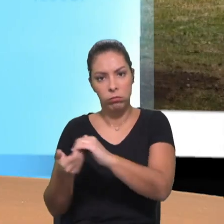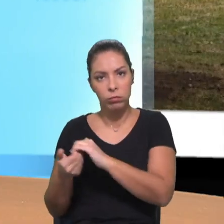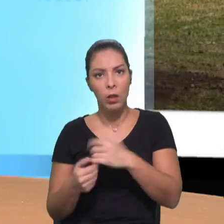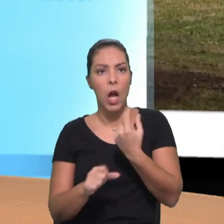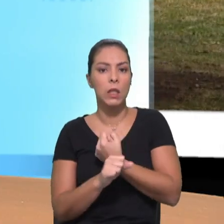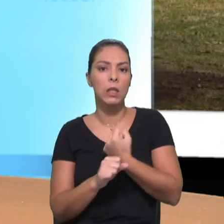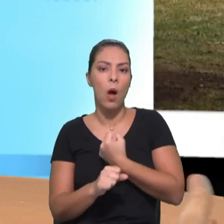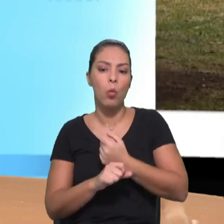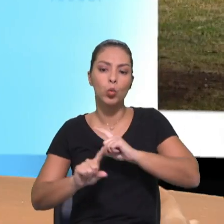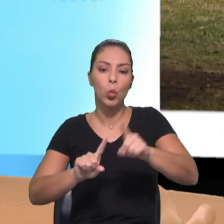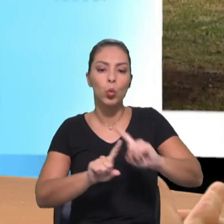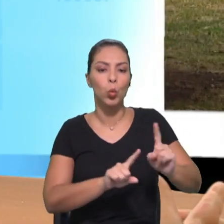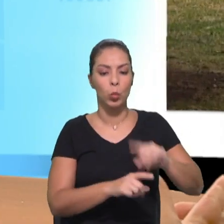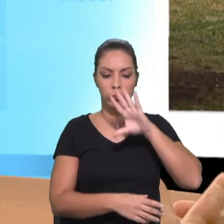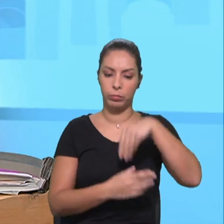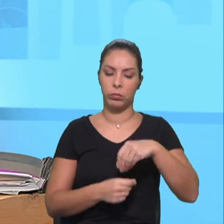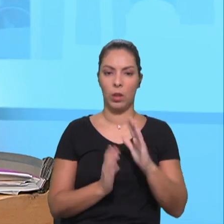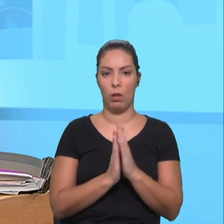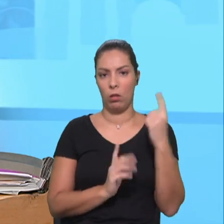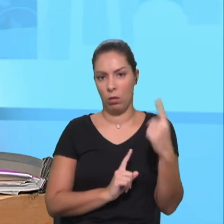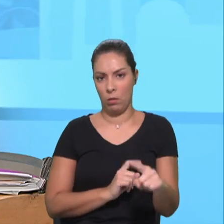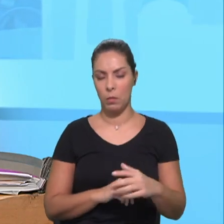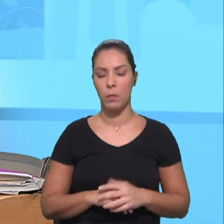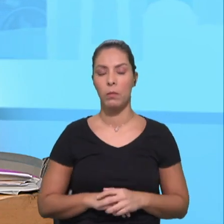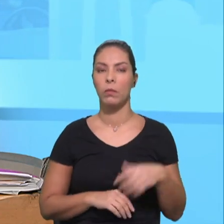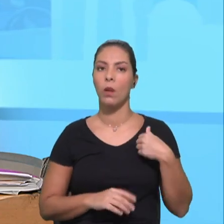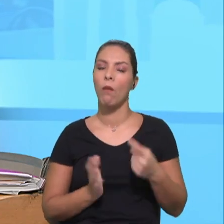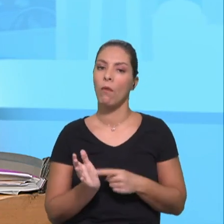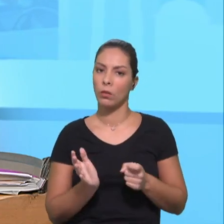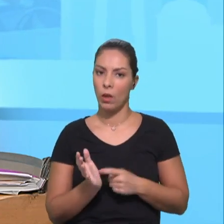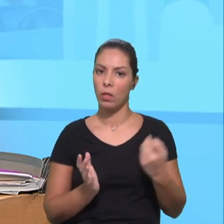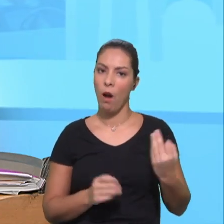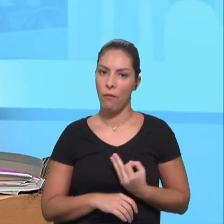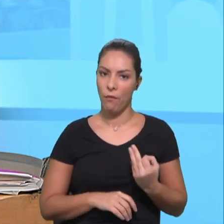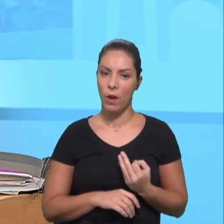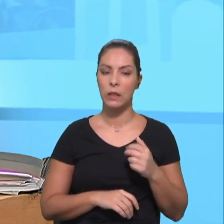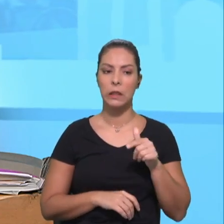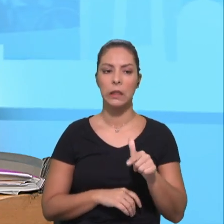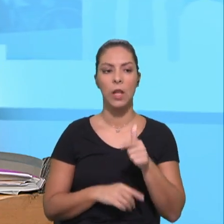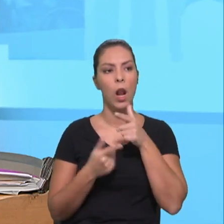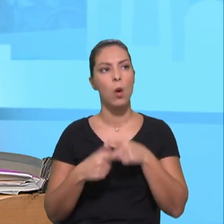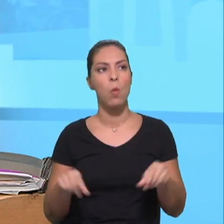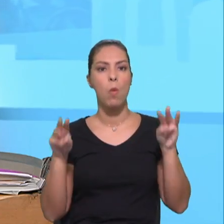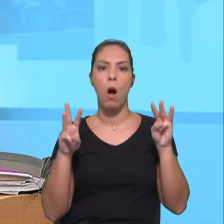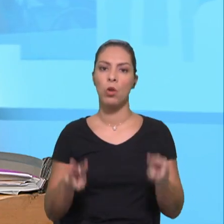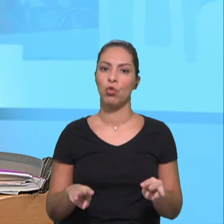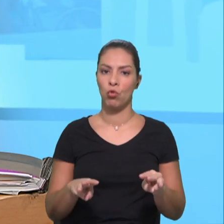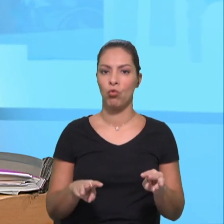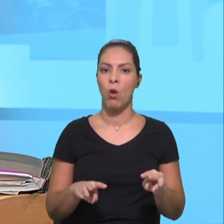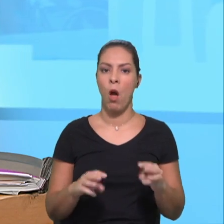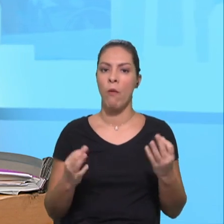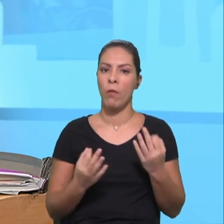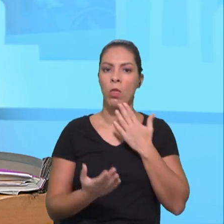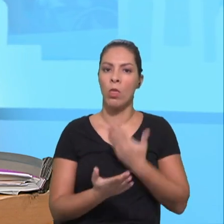a paróquia desenvolve. E, portanto, é necessário, hoje em dia, que estas linguagens, ou seja, que se estabeleça